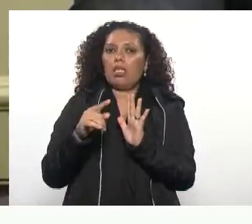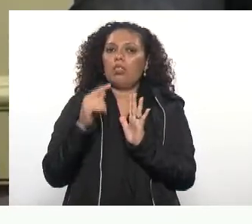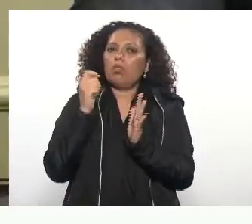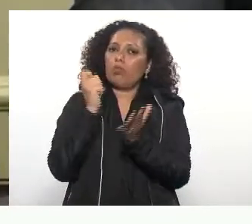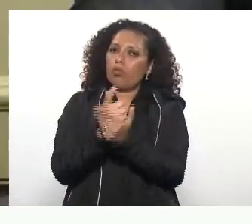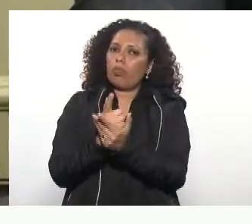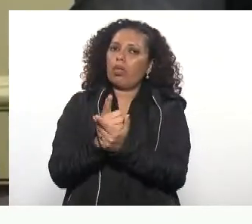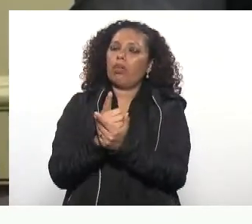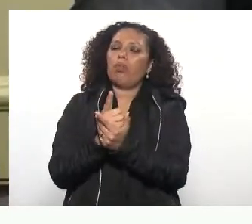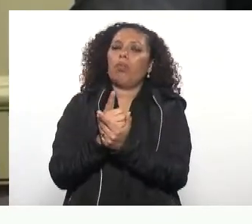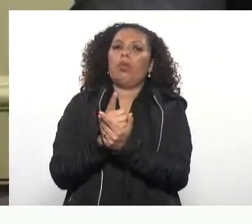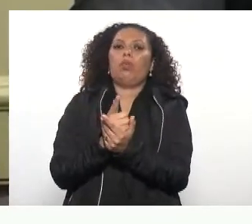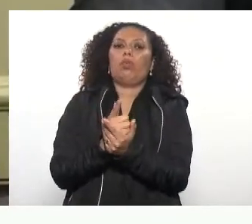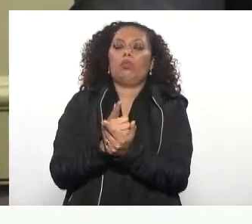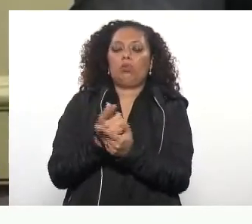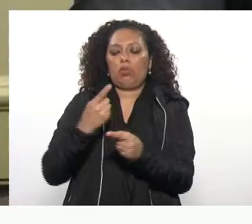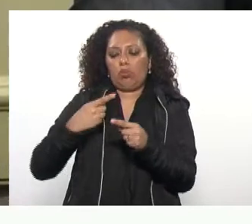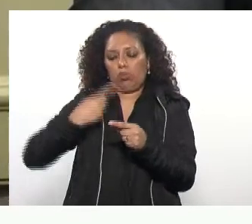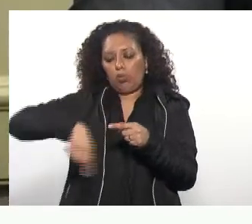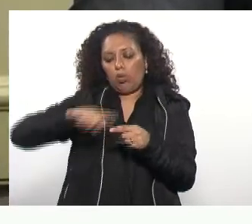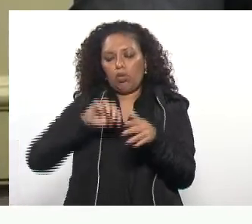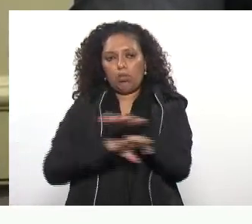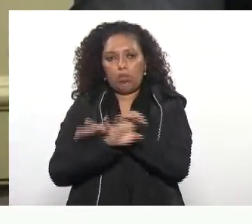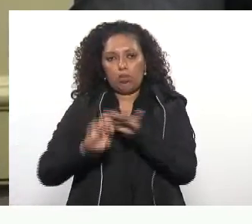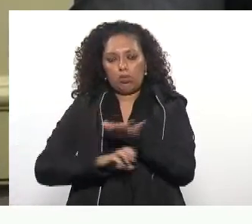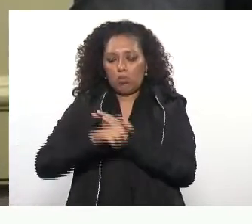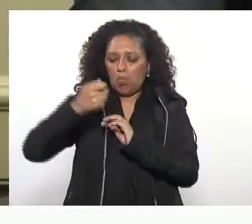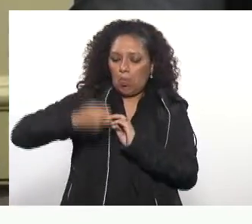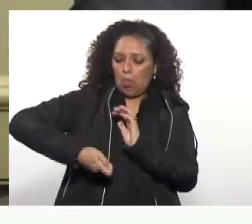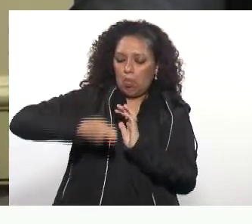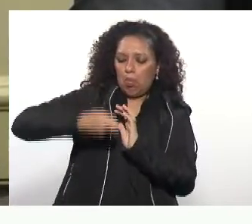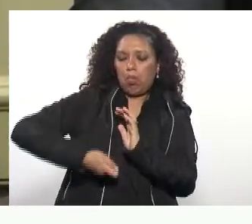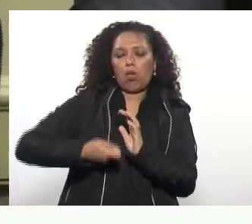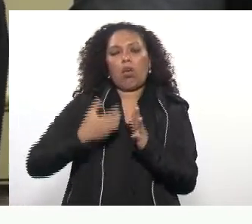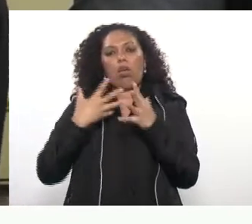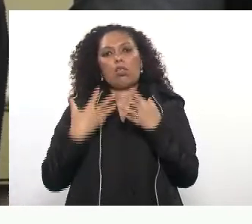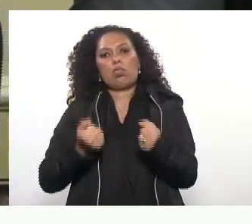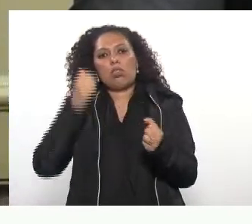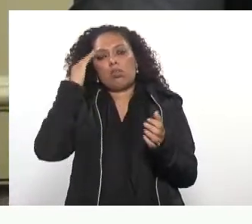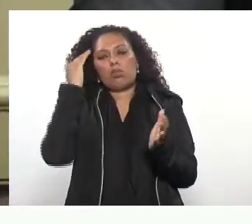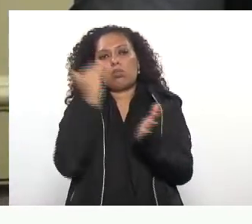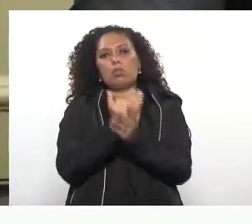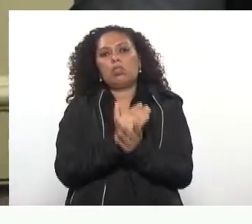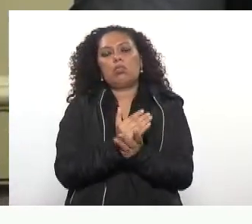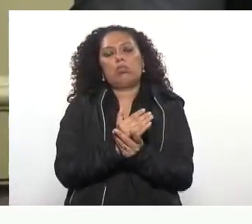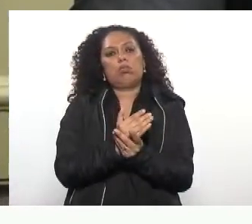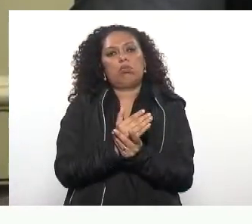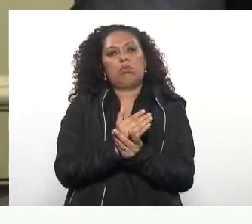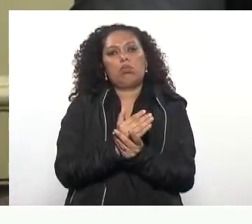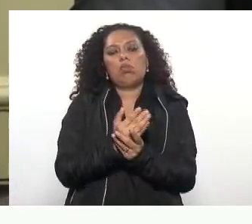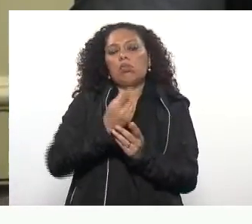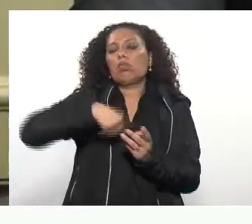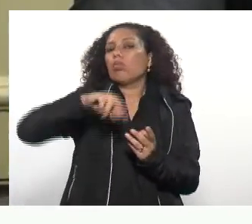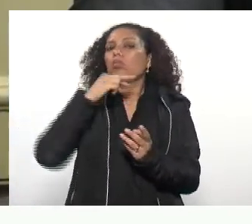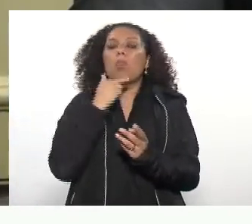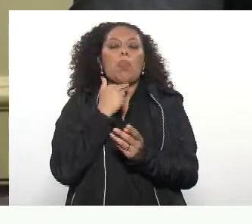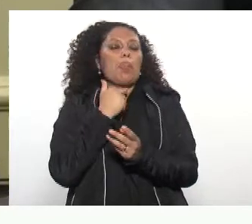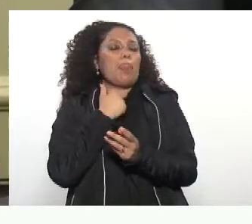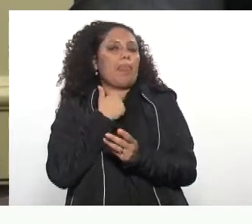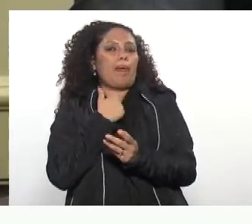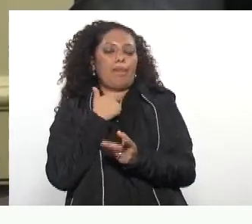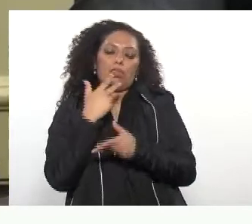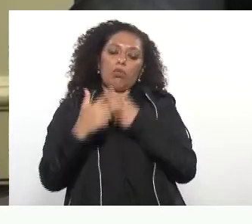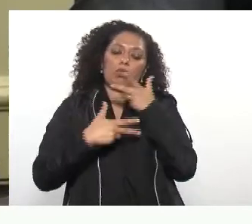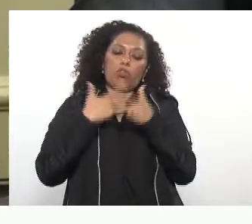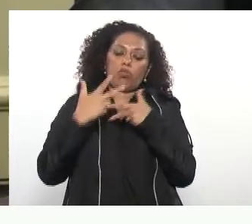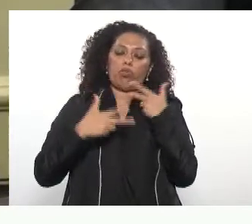política do qual a empresa se comprometeu e é obrigada a dar cumprimento. Então, não se pode, de forma